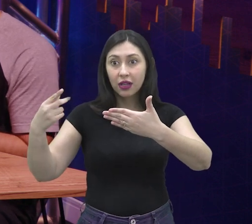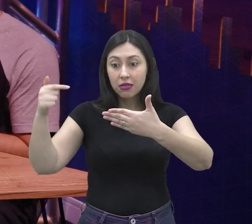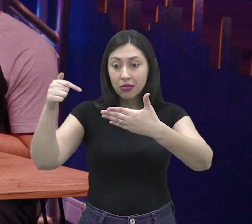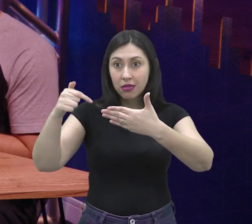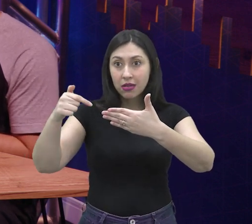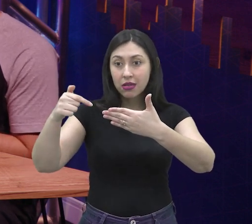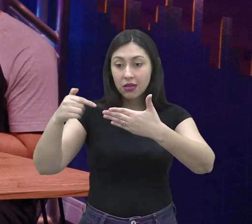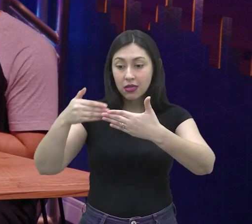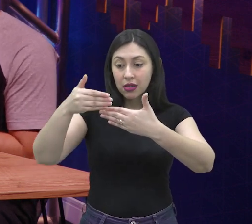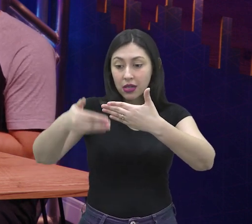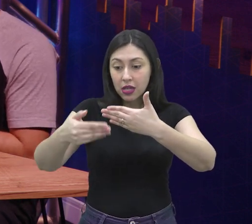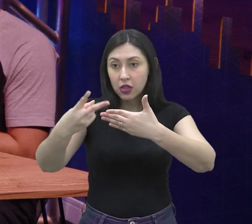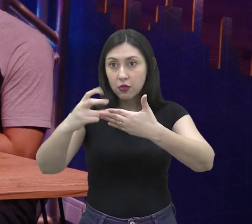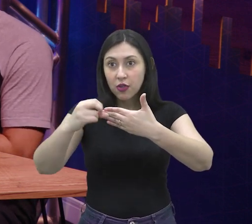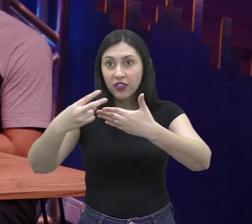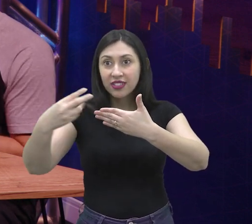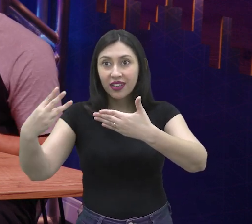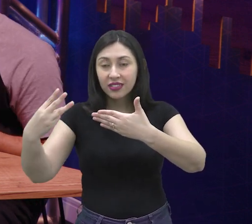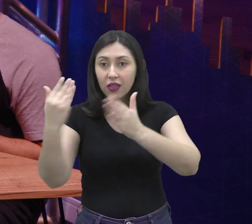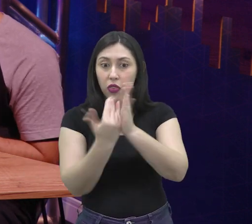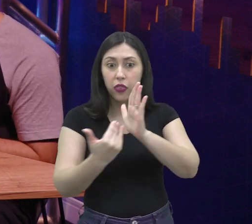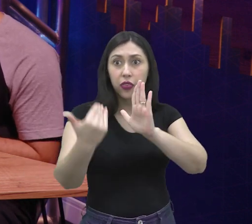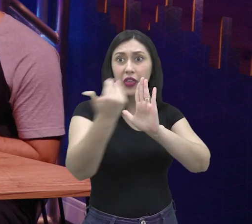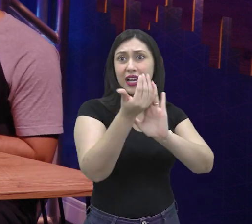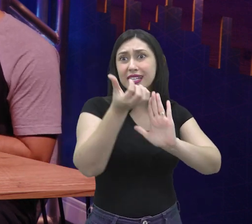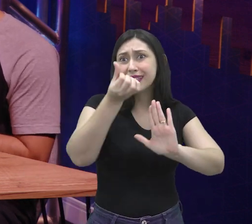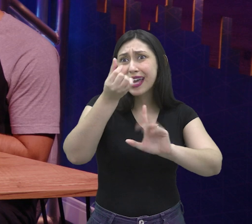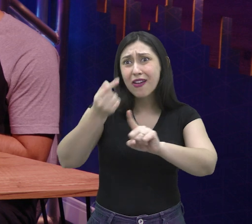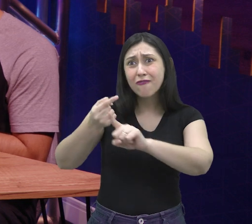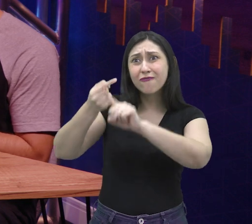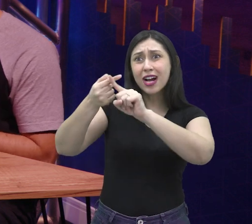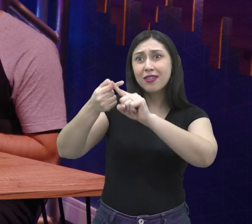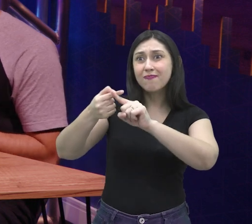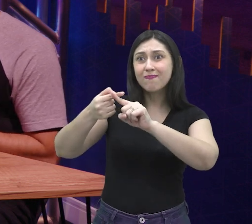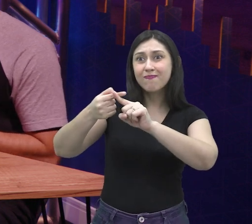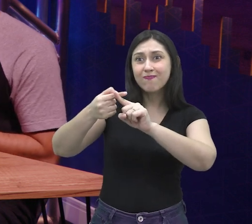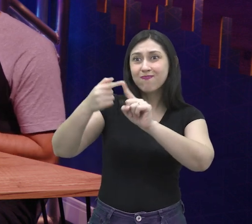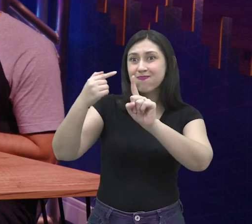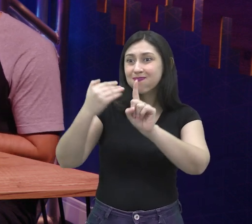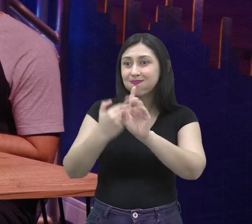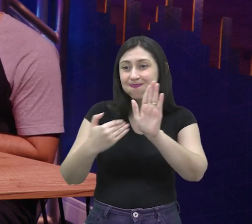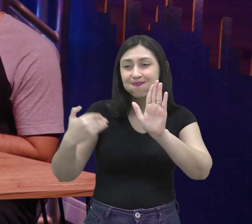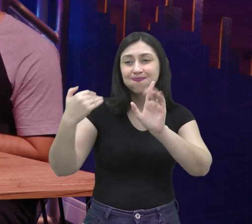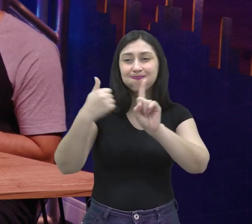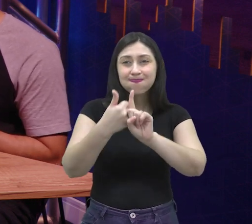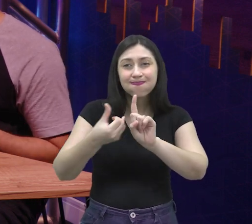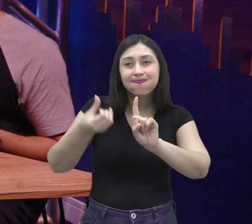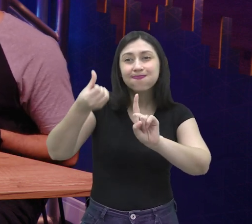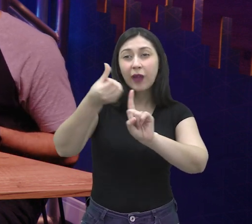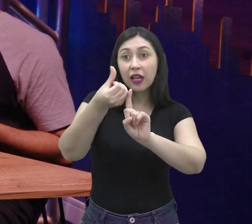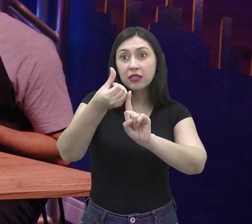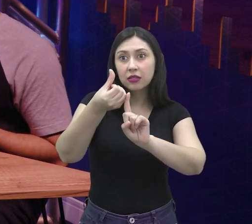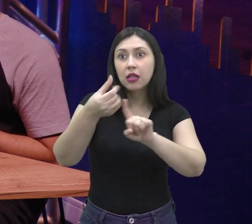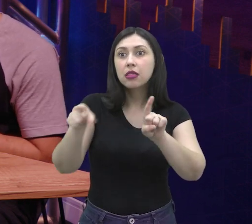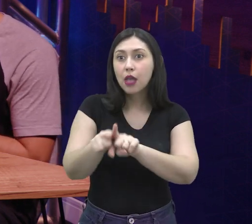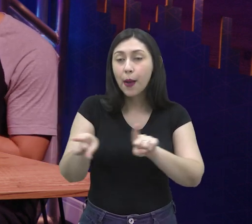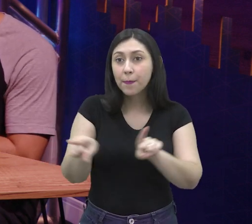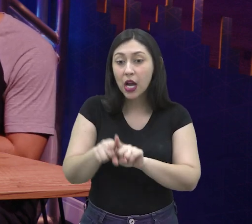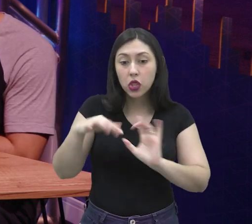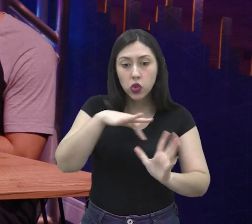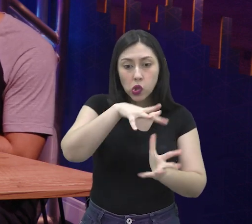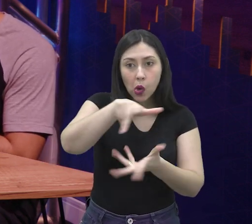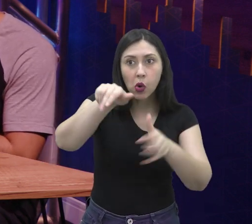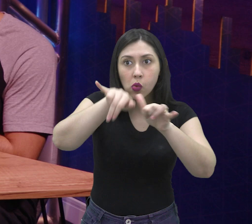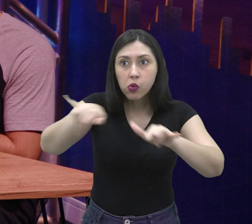ano de 2023 isso subiu 6 vezes. Então, assim, inclusive foi notícia no mundo inteiro também